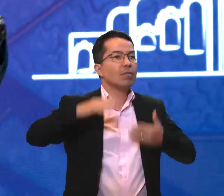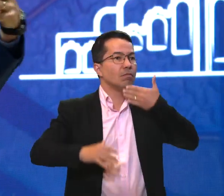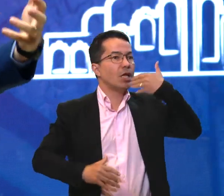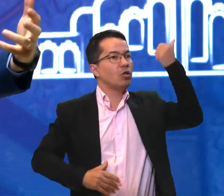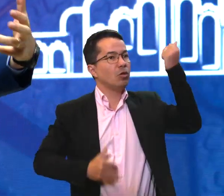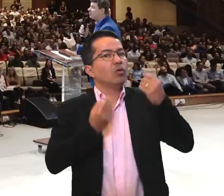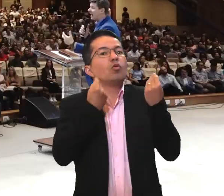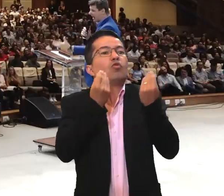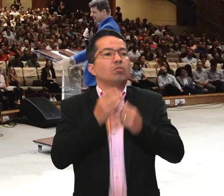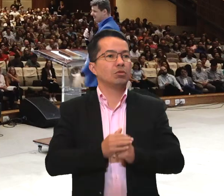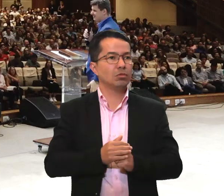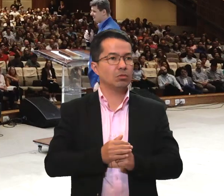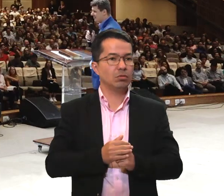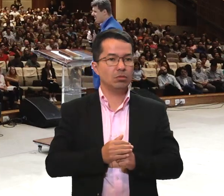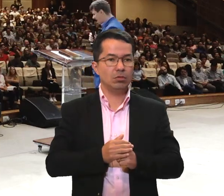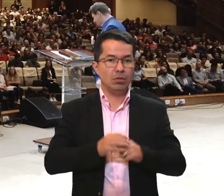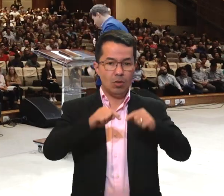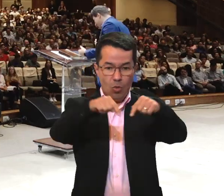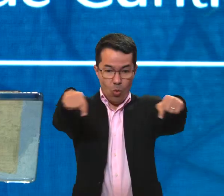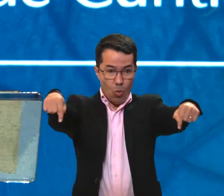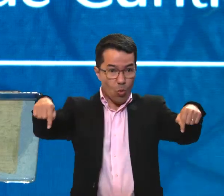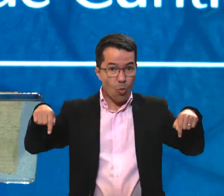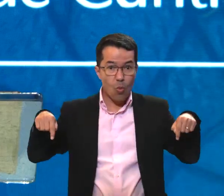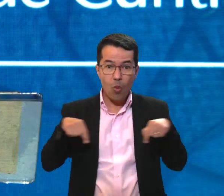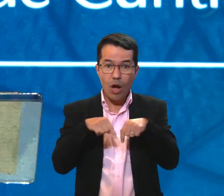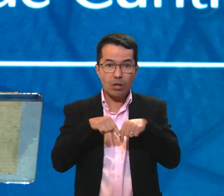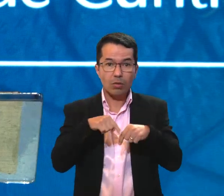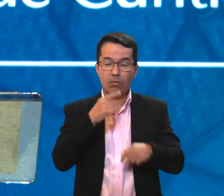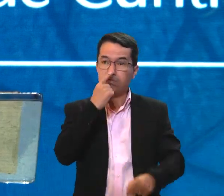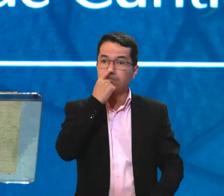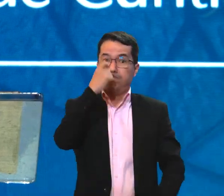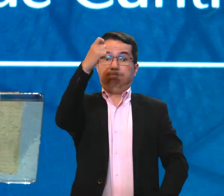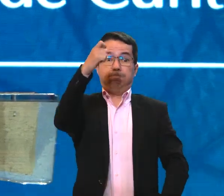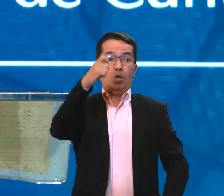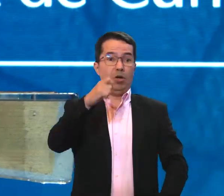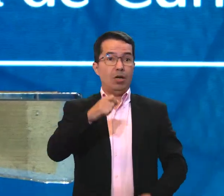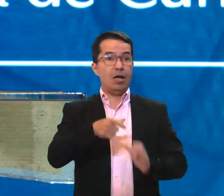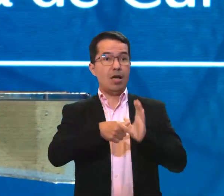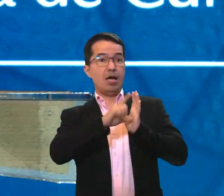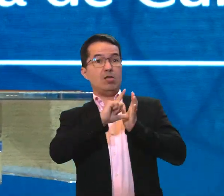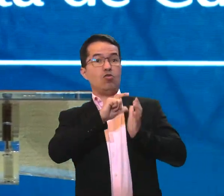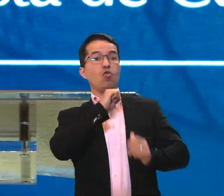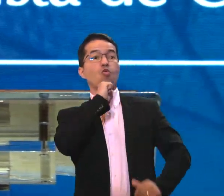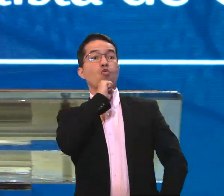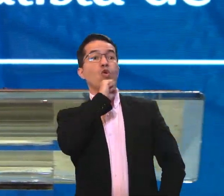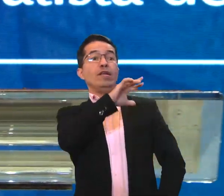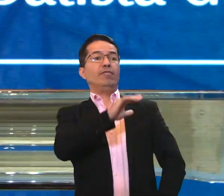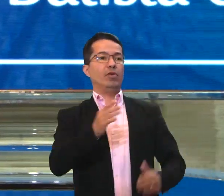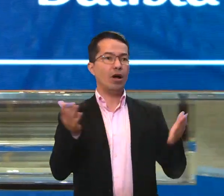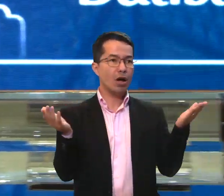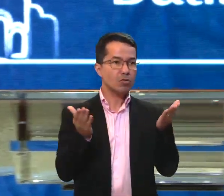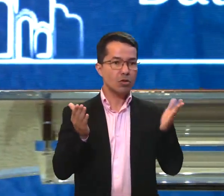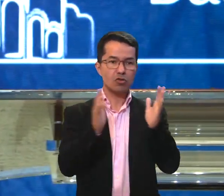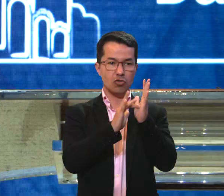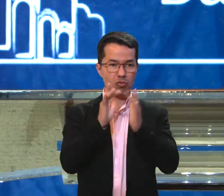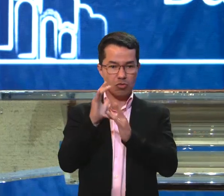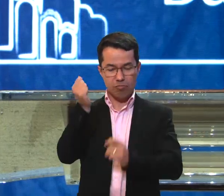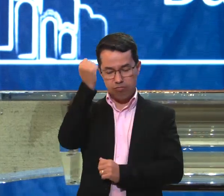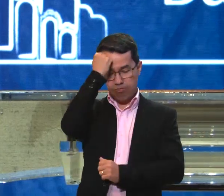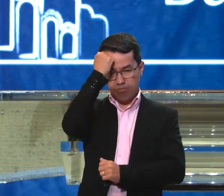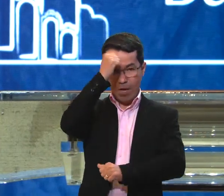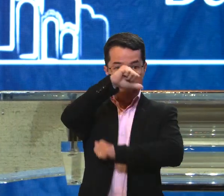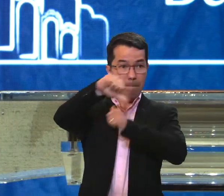Deus curando lugares. Em 2 Reis, no capítulo 2, versículo 2, a Bíblia vai falar que Deus curou